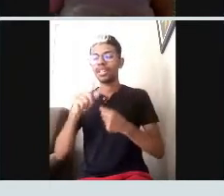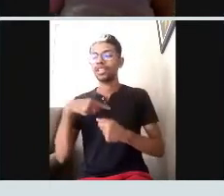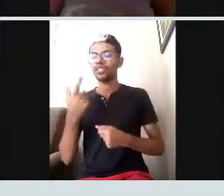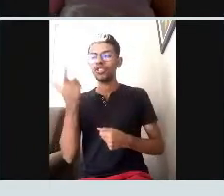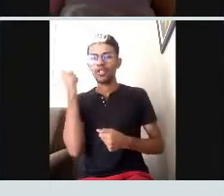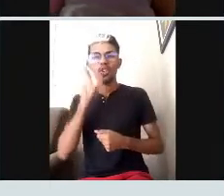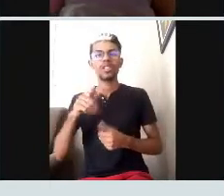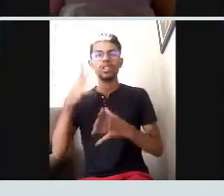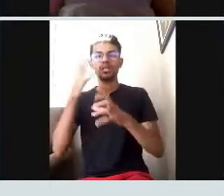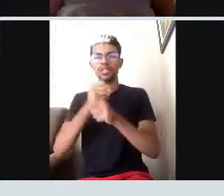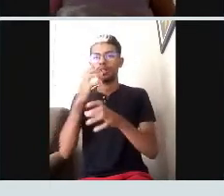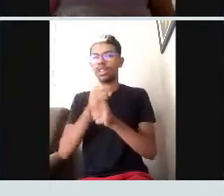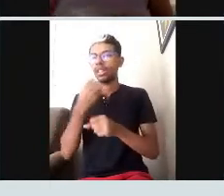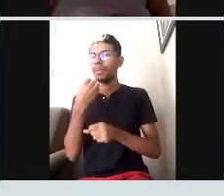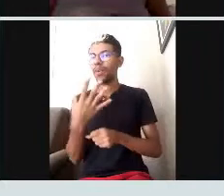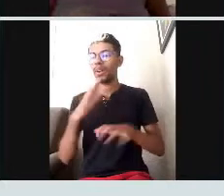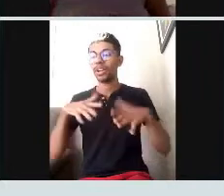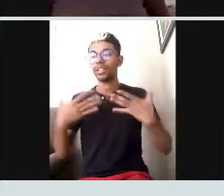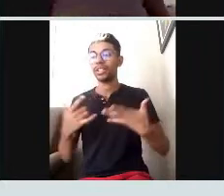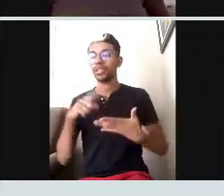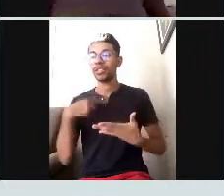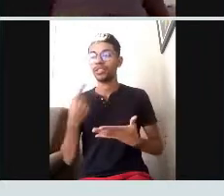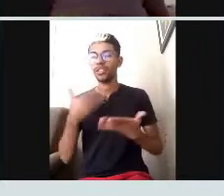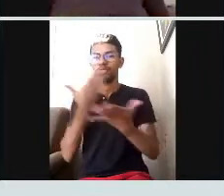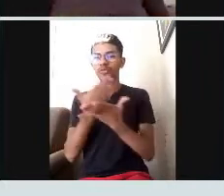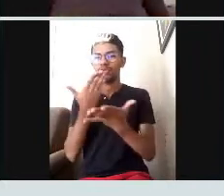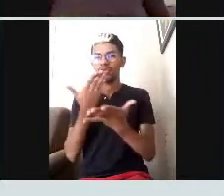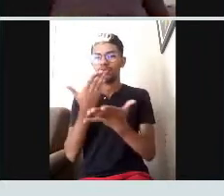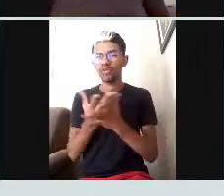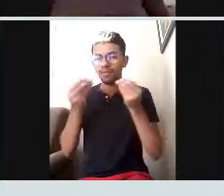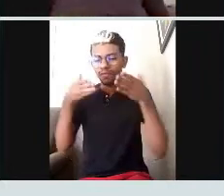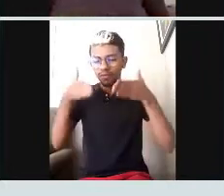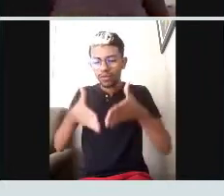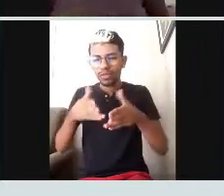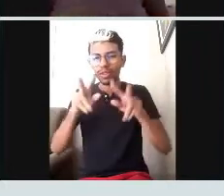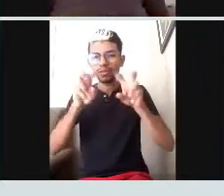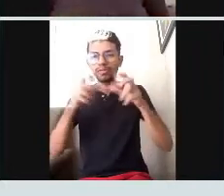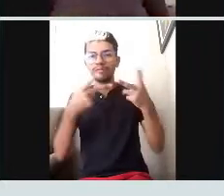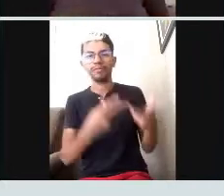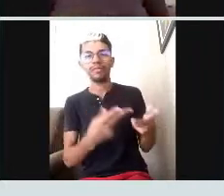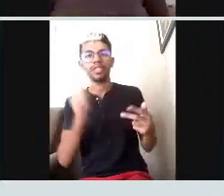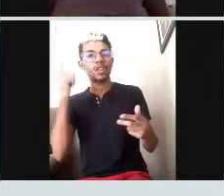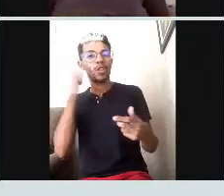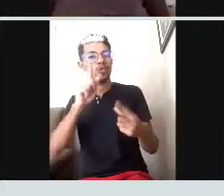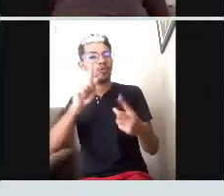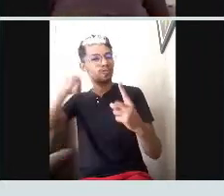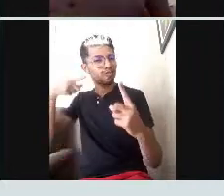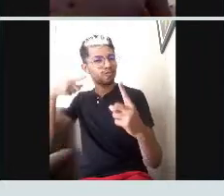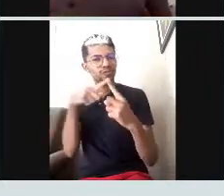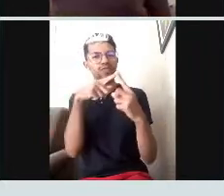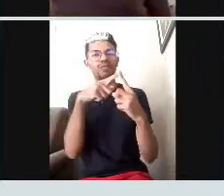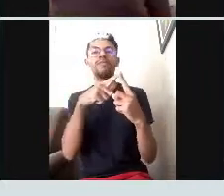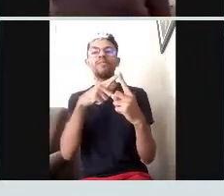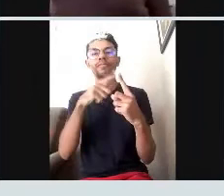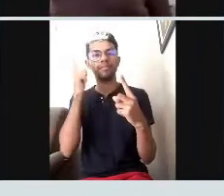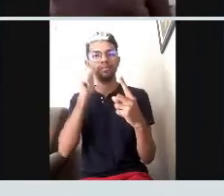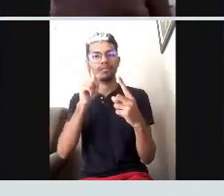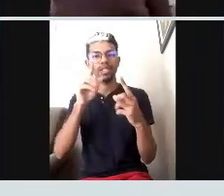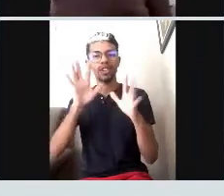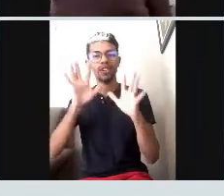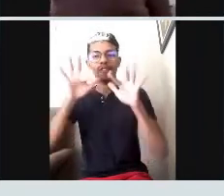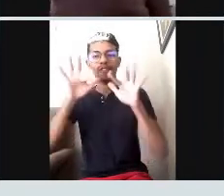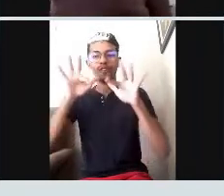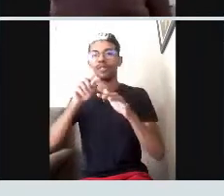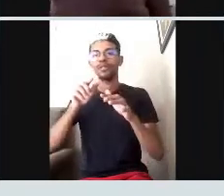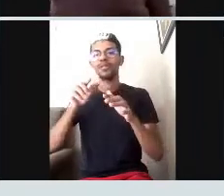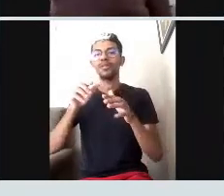vai trabalhar ao longo desse ano, se tudo der certo, para que a gente alcance esse notão no final do ano.